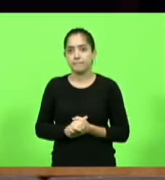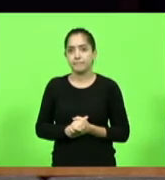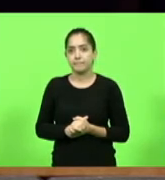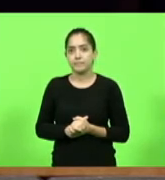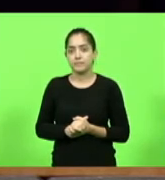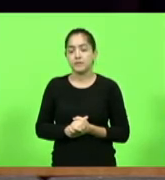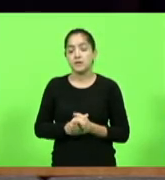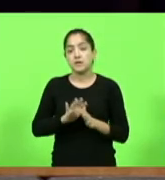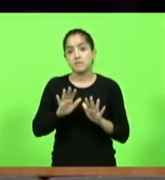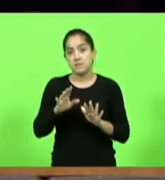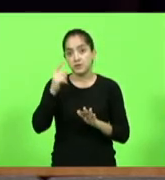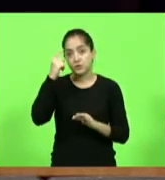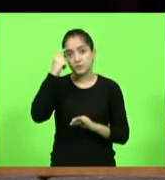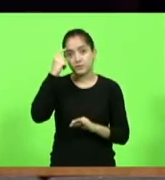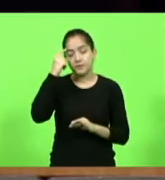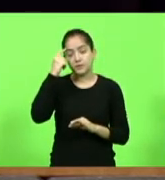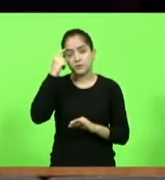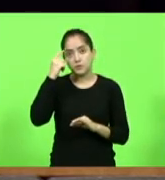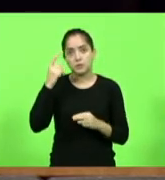imaginávamos